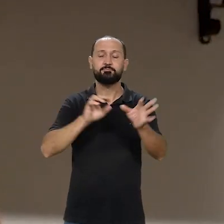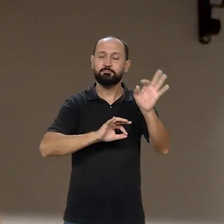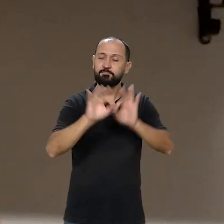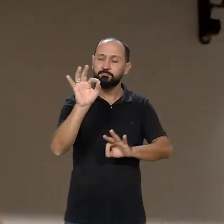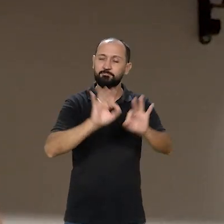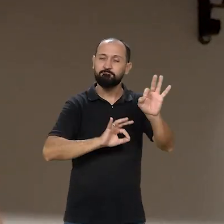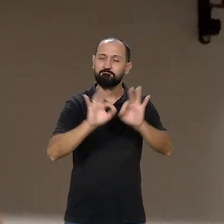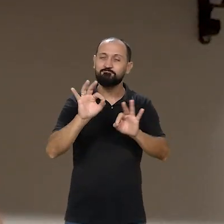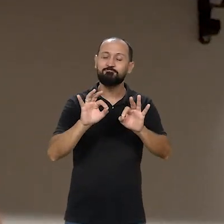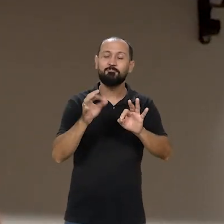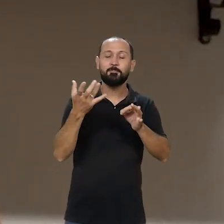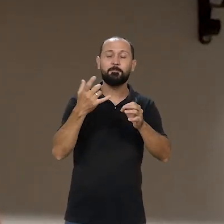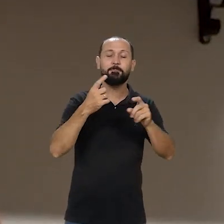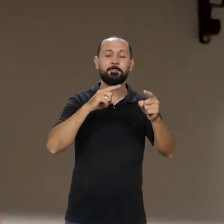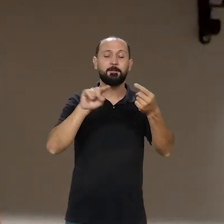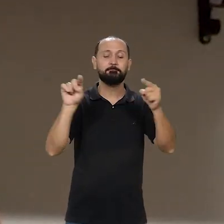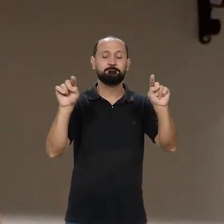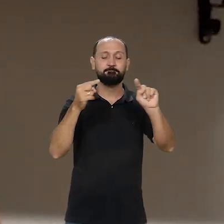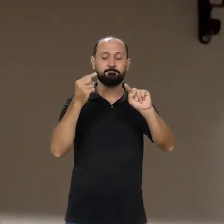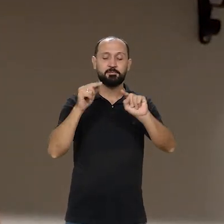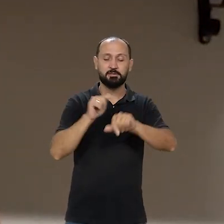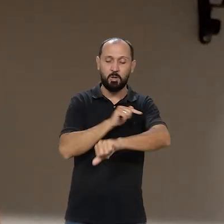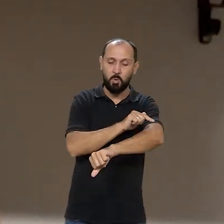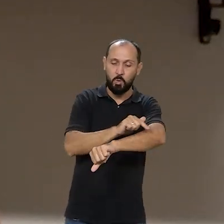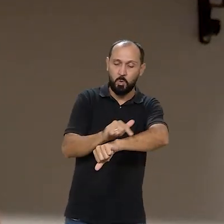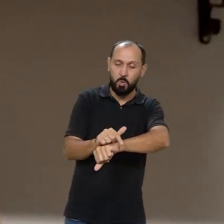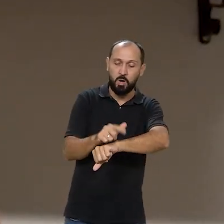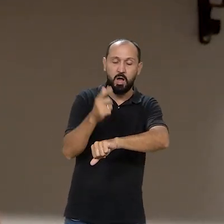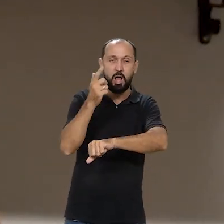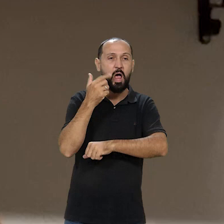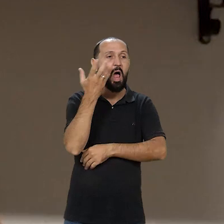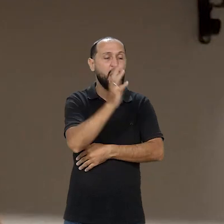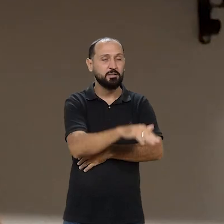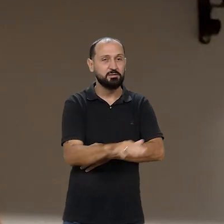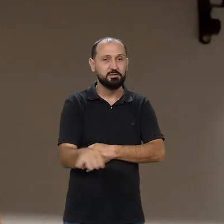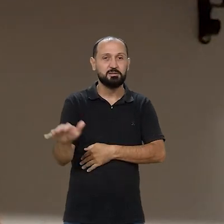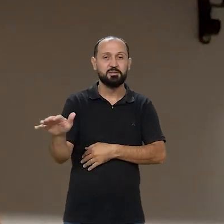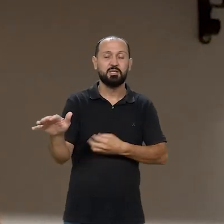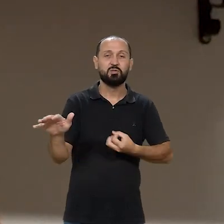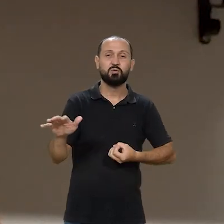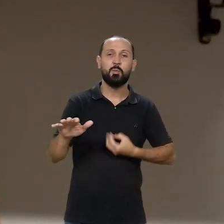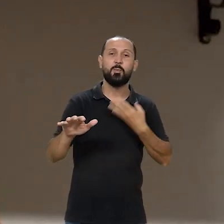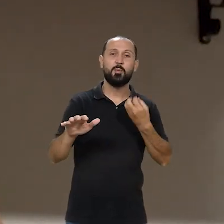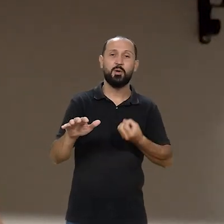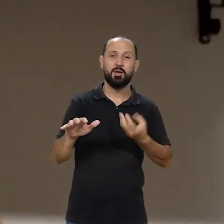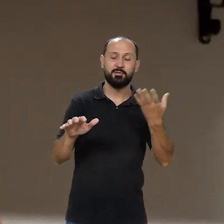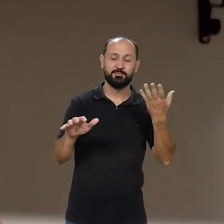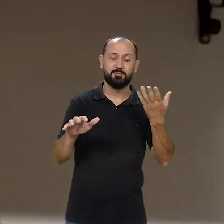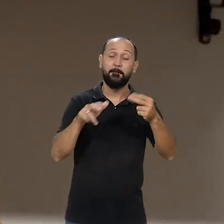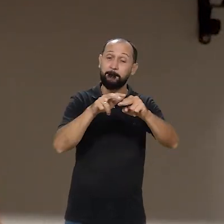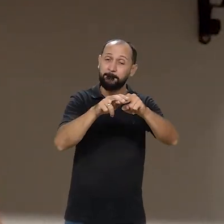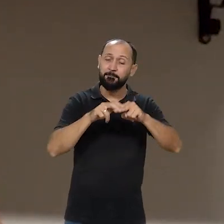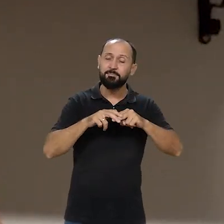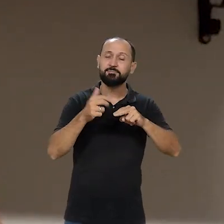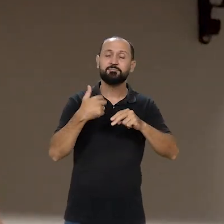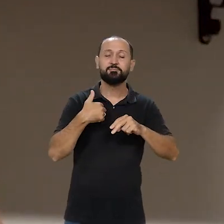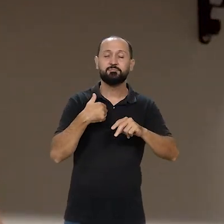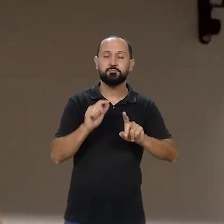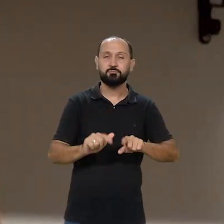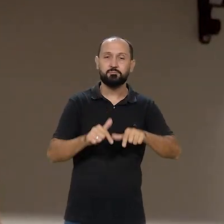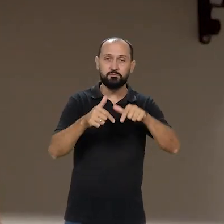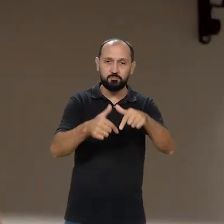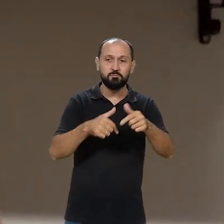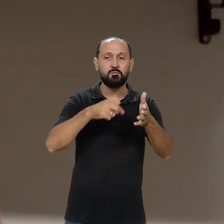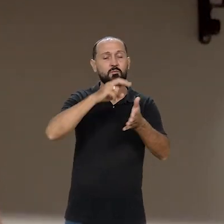tão bem preparados para orquestrar essa atitude, são as crianças e os poetas. Por